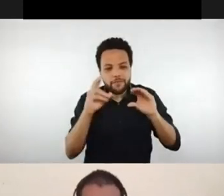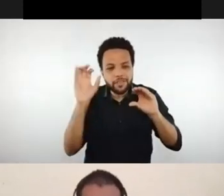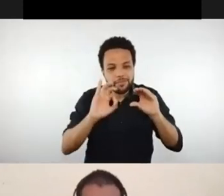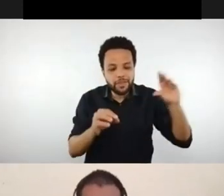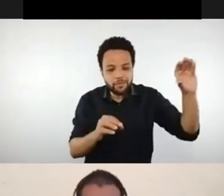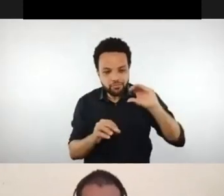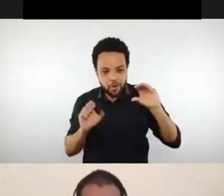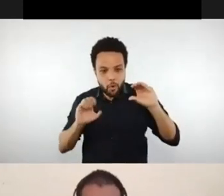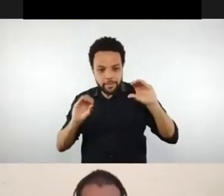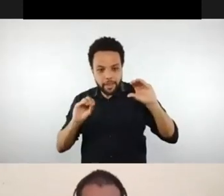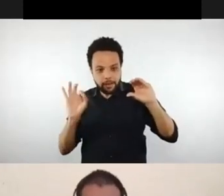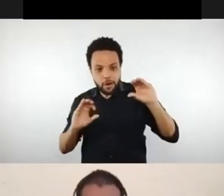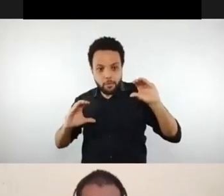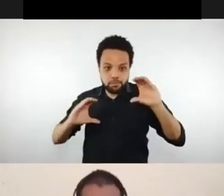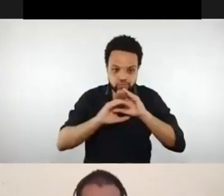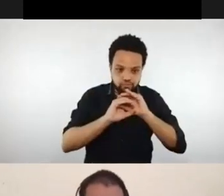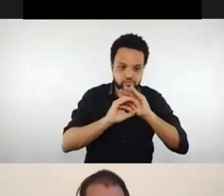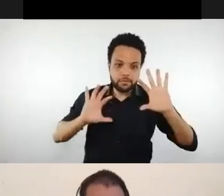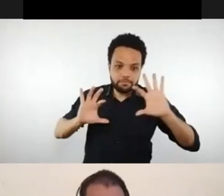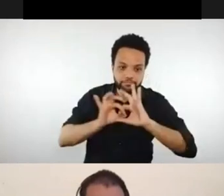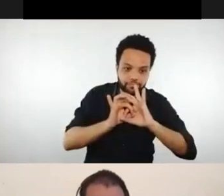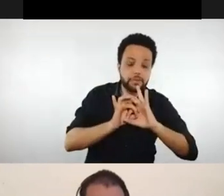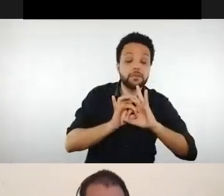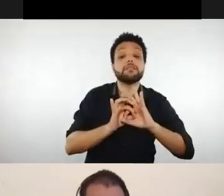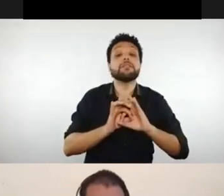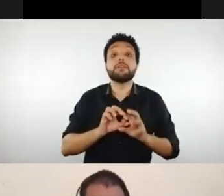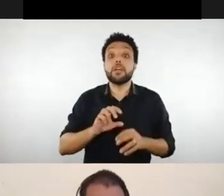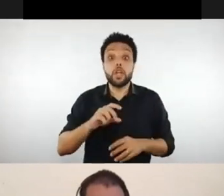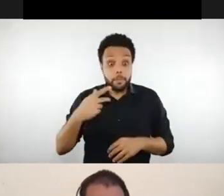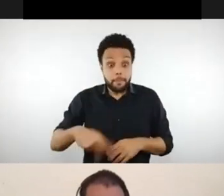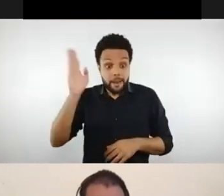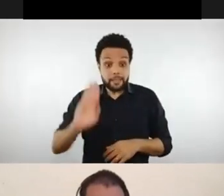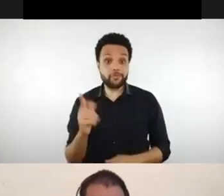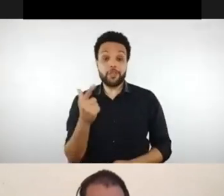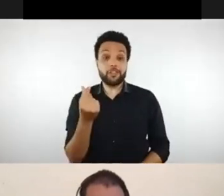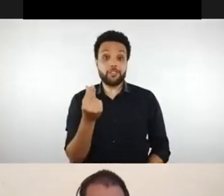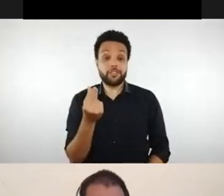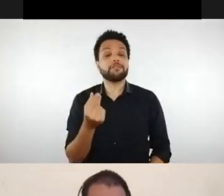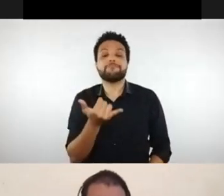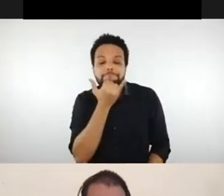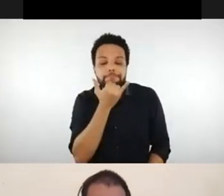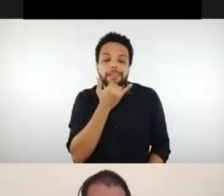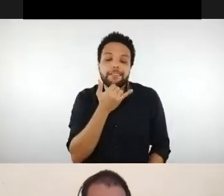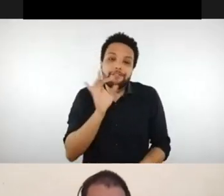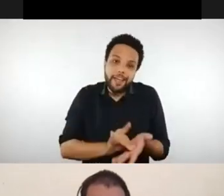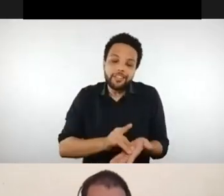fora do jogo. Né? Então, assim, o que, que a gente não tem hoje? A gente não tem esse dinheiro. Aliás, não tem não, o dinheiro tá bloqueado, travado,